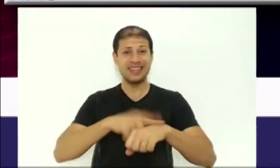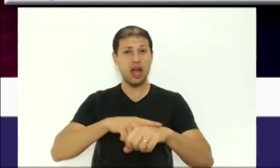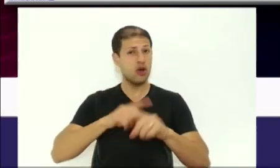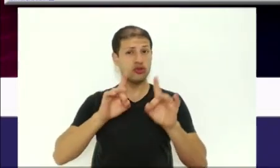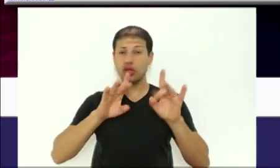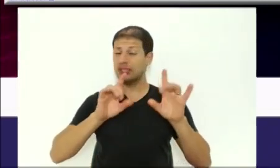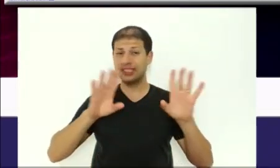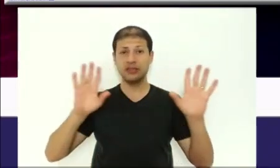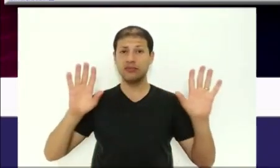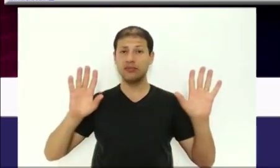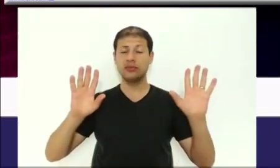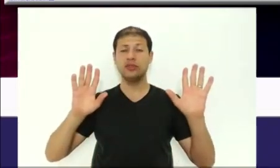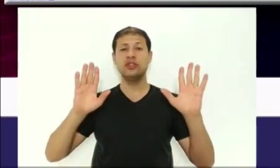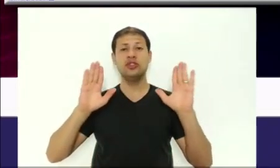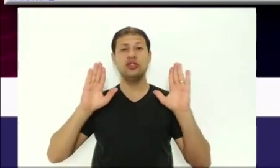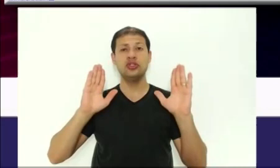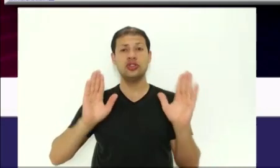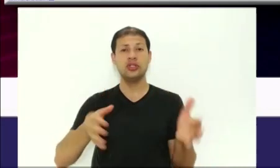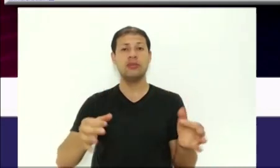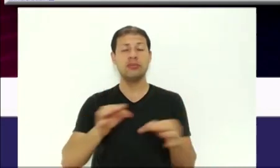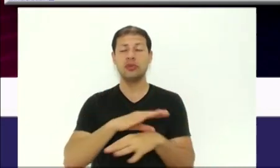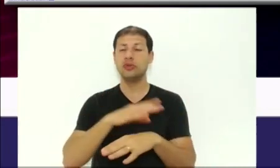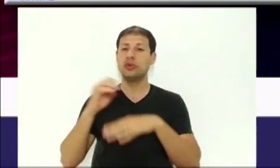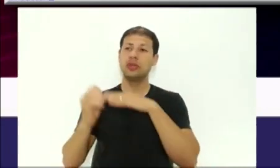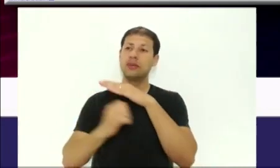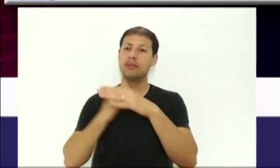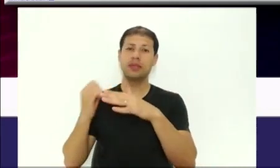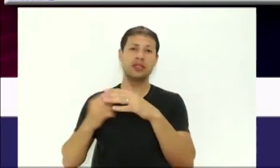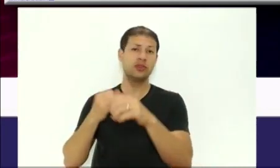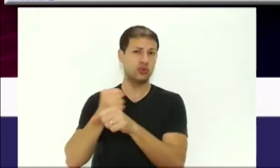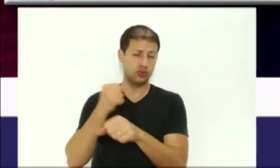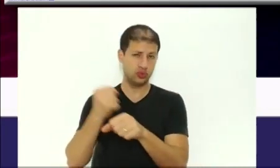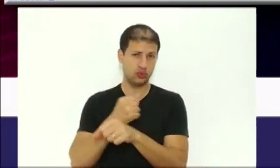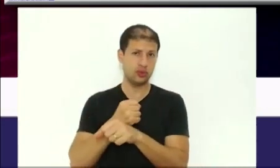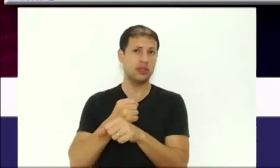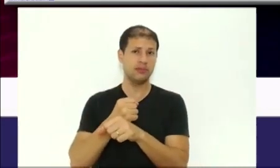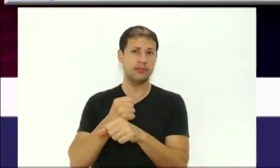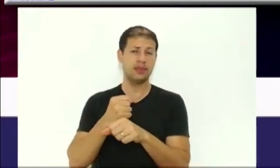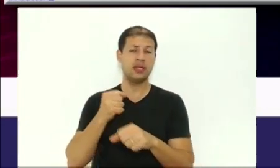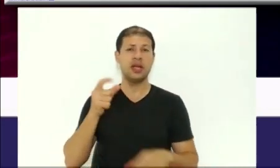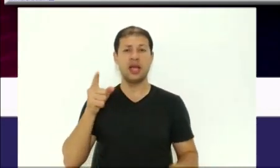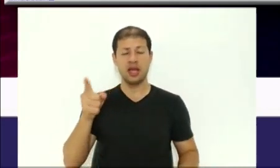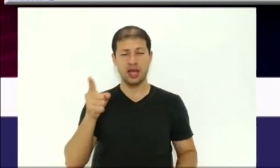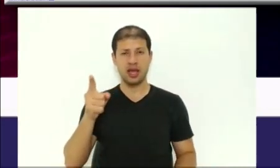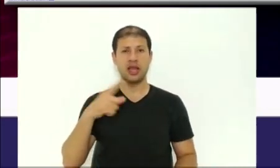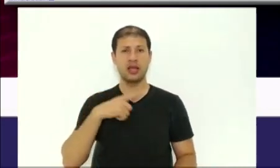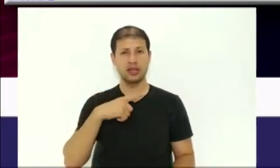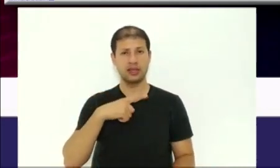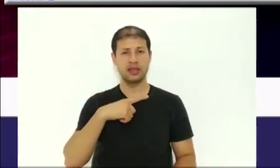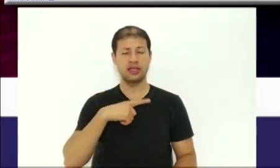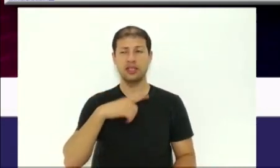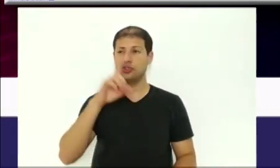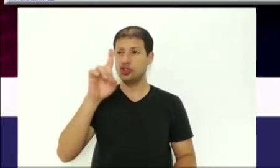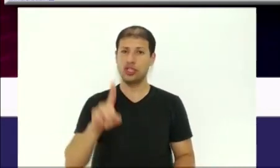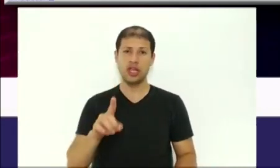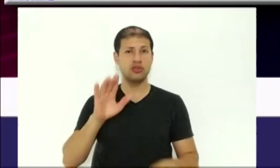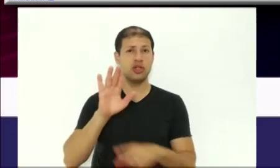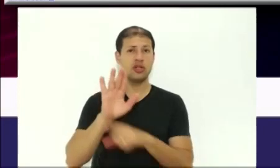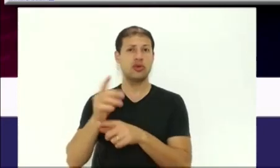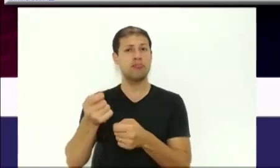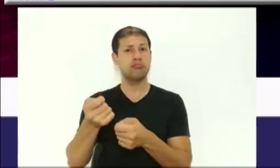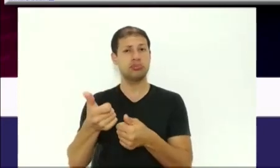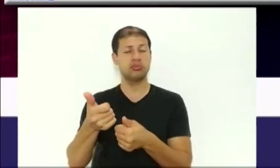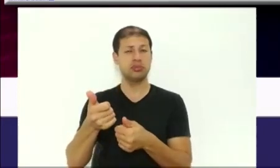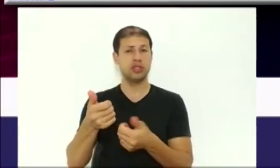automaticamente, a construtora ou a incorporadora, ela já tenha direito aos benefícios, agilizando tudo,